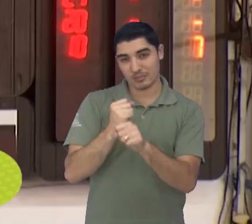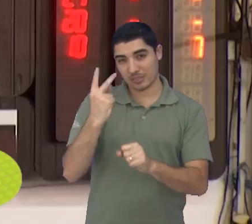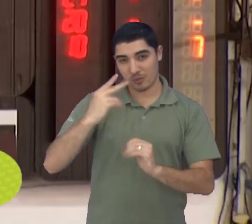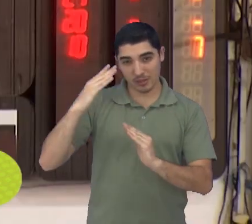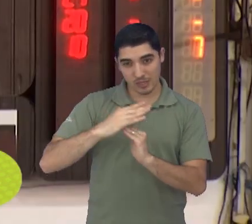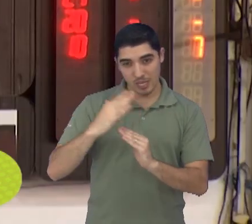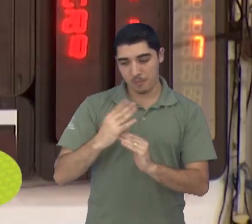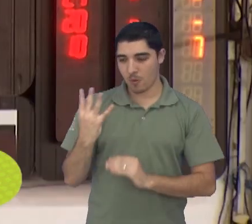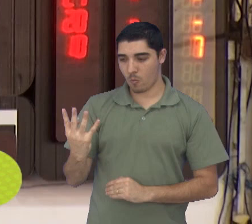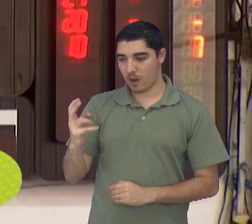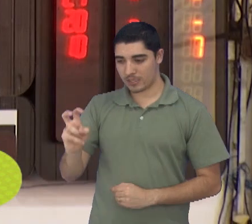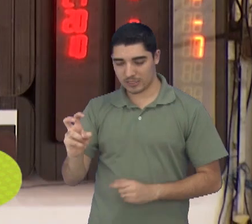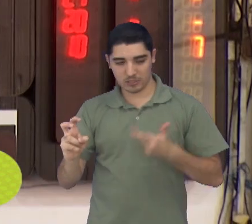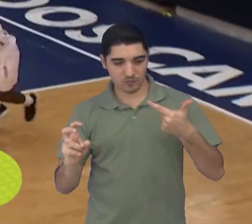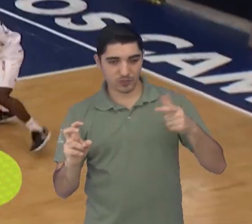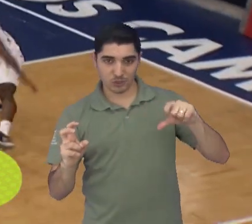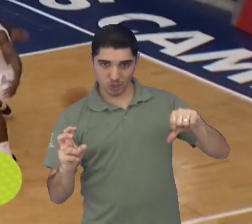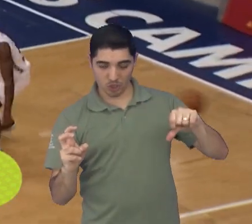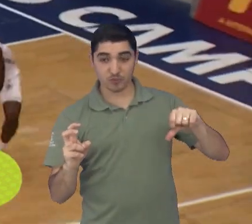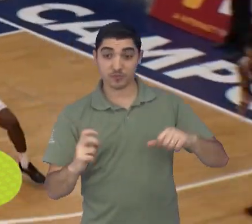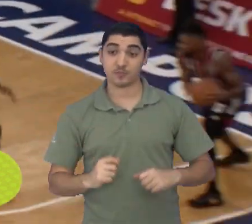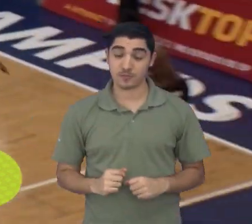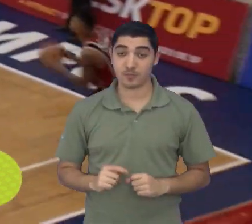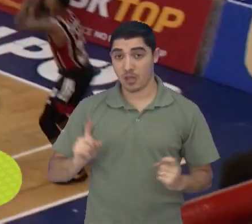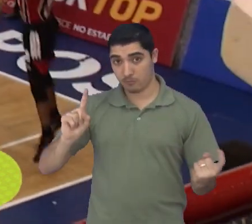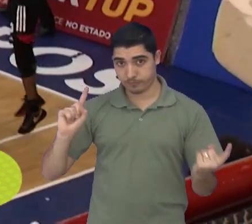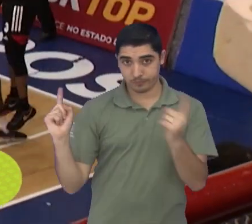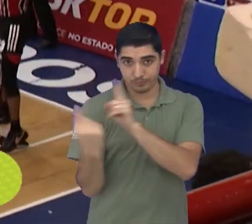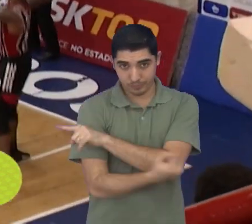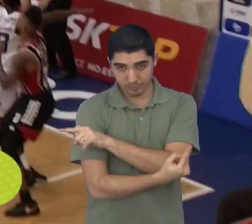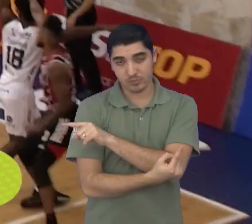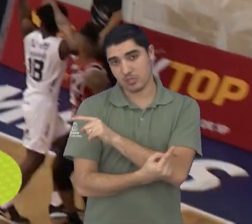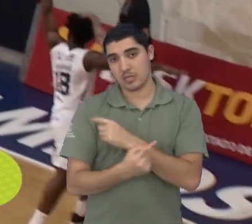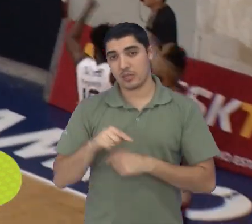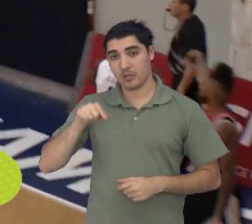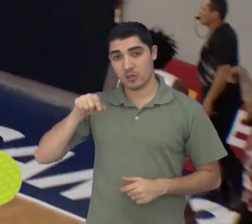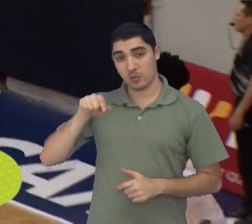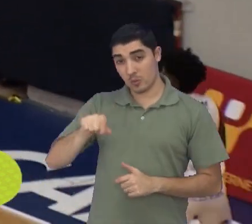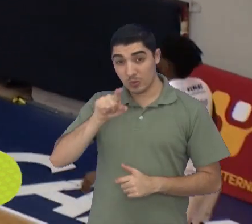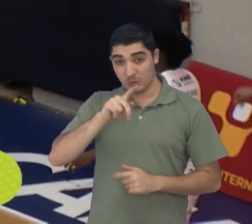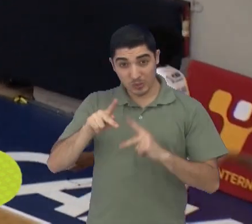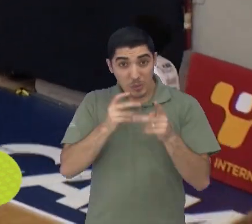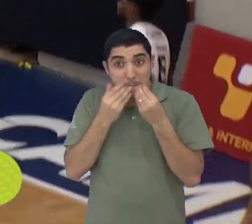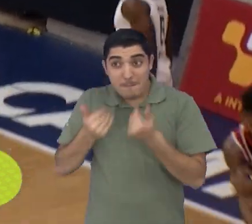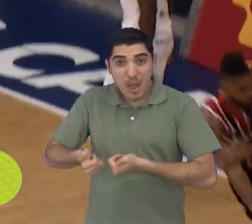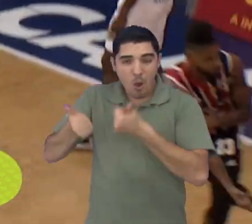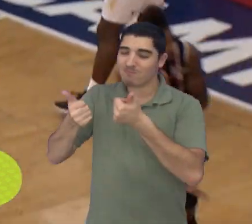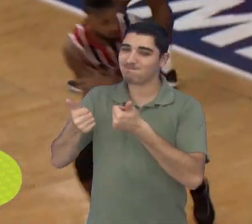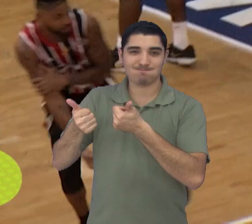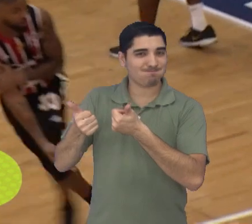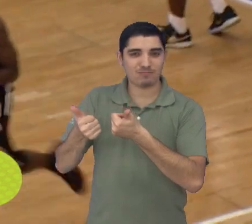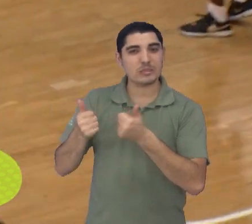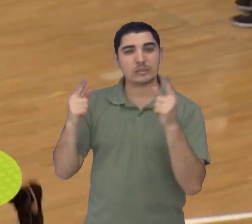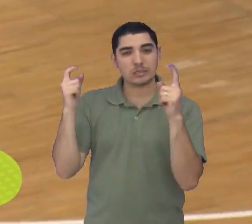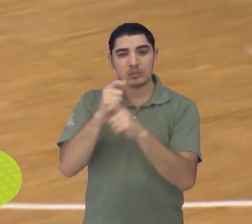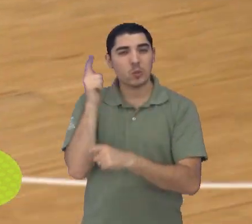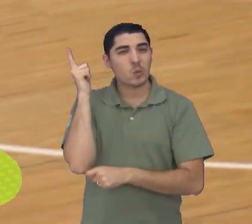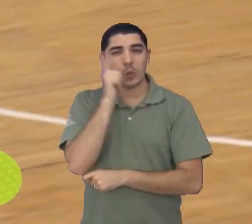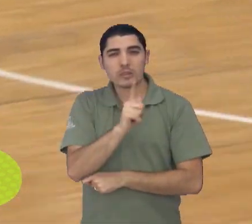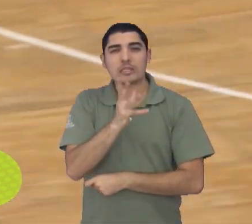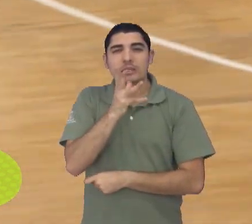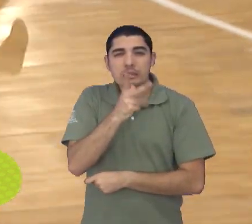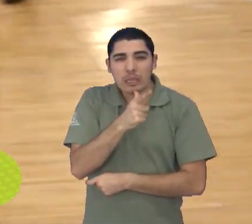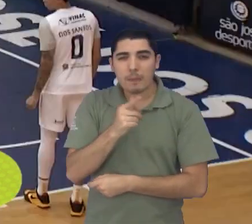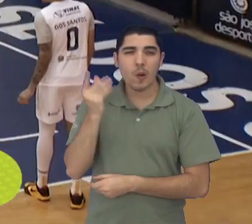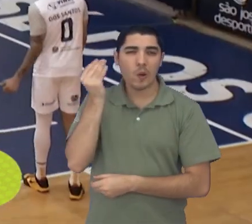quarto em 45-29. A volta dos vestiários não foi boa para o São José, que demorou para marcar pontos, enquanto